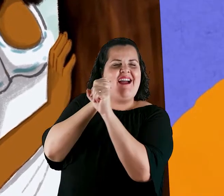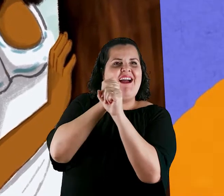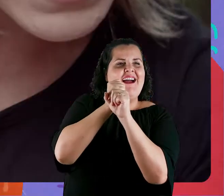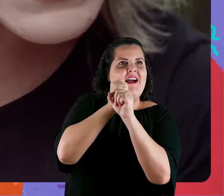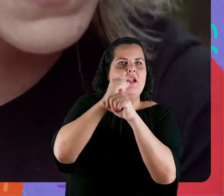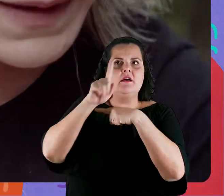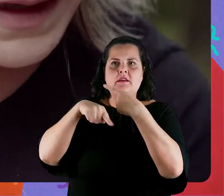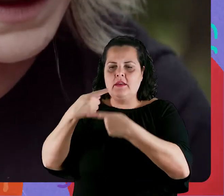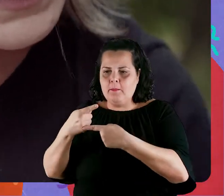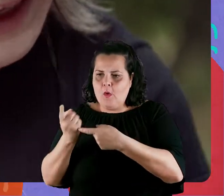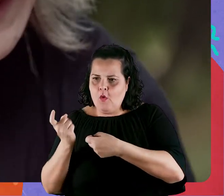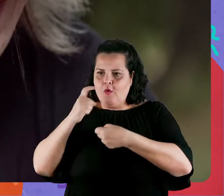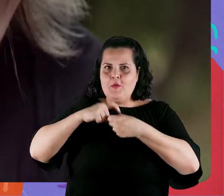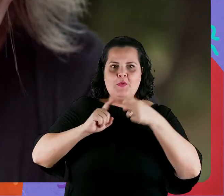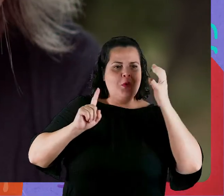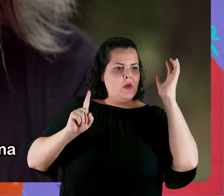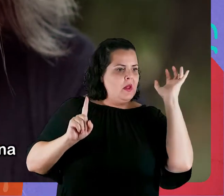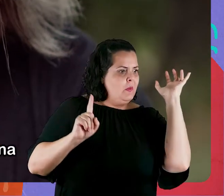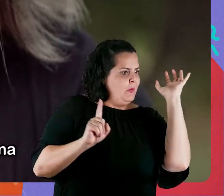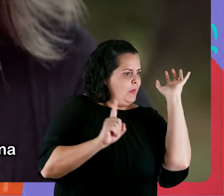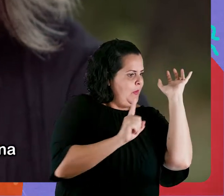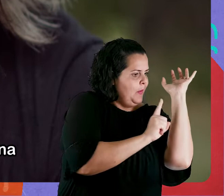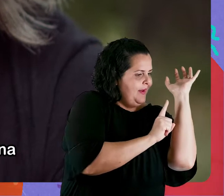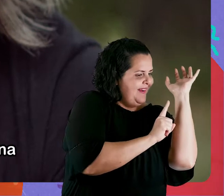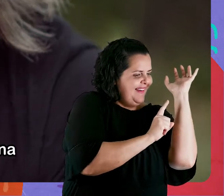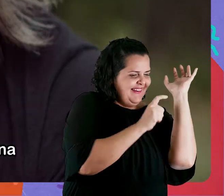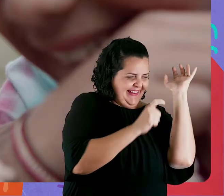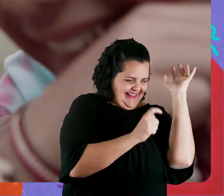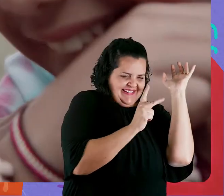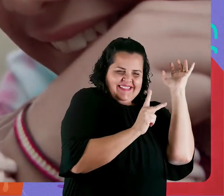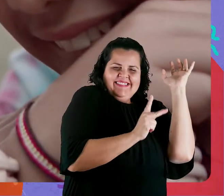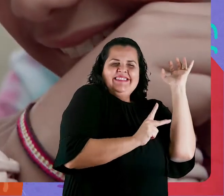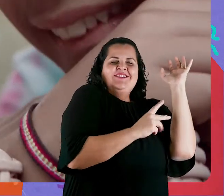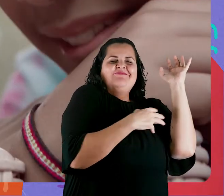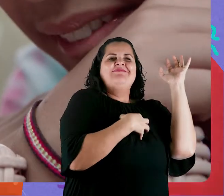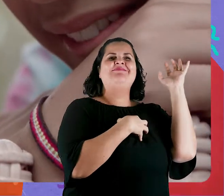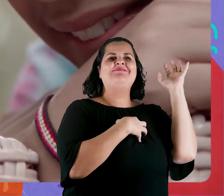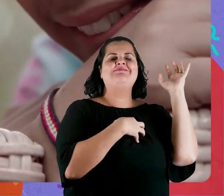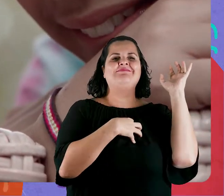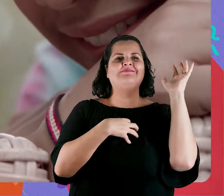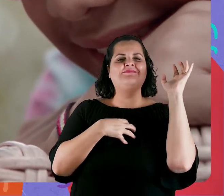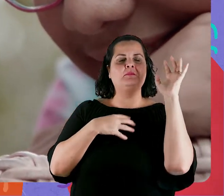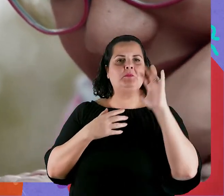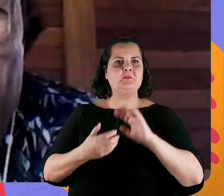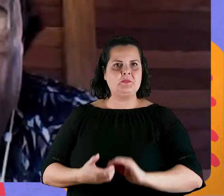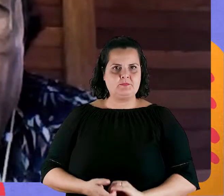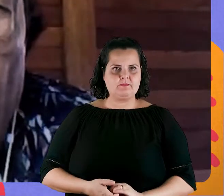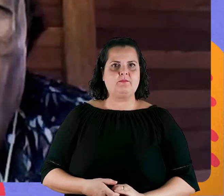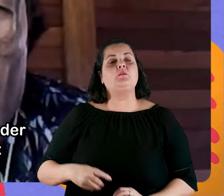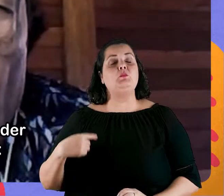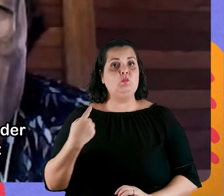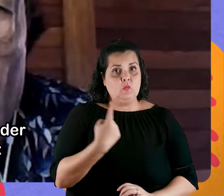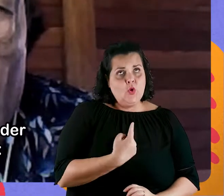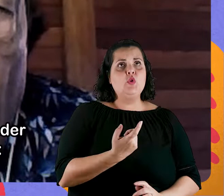coração em paz e vibrei em cada galinha o nosso medicina pela é muito é relacionada